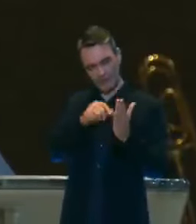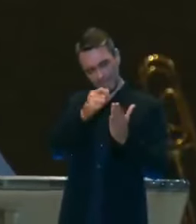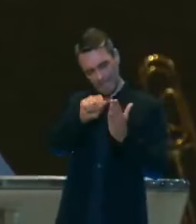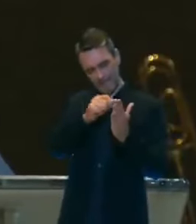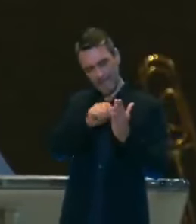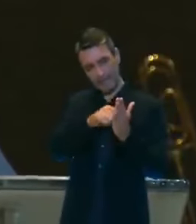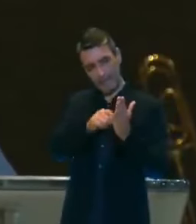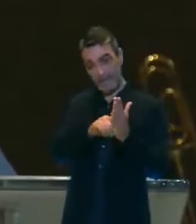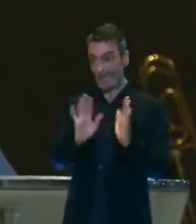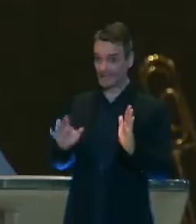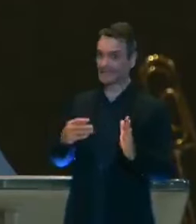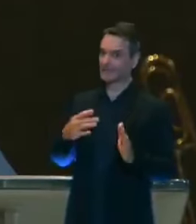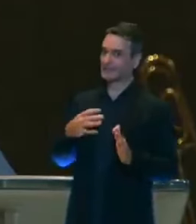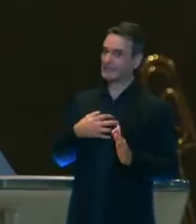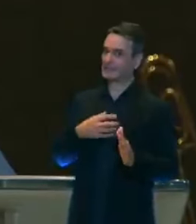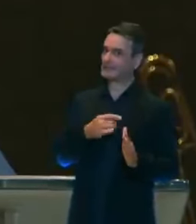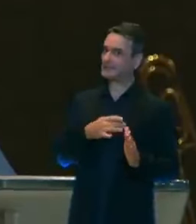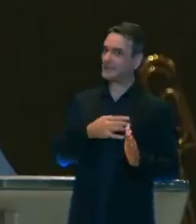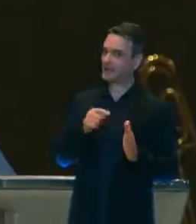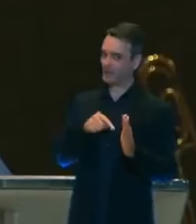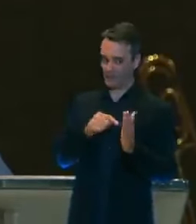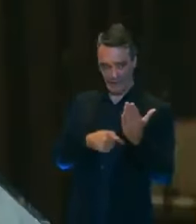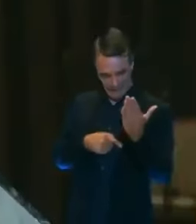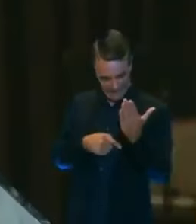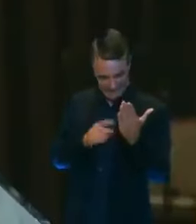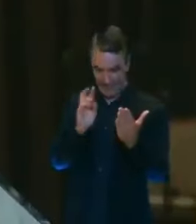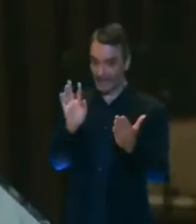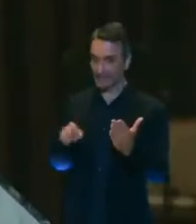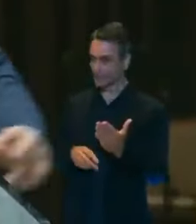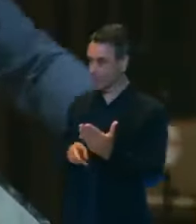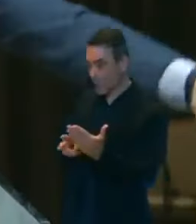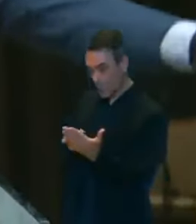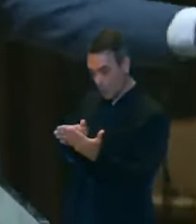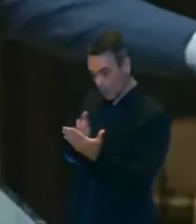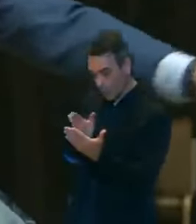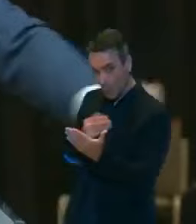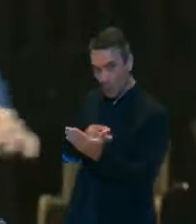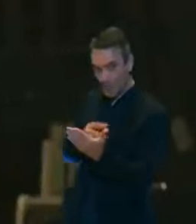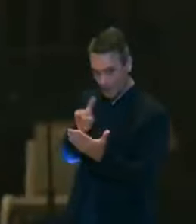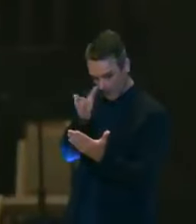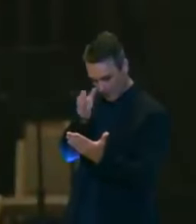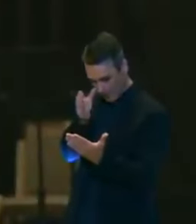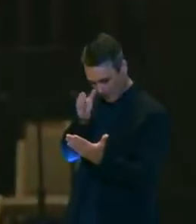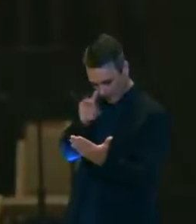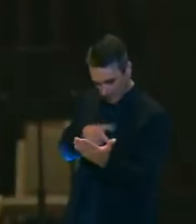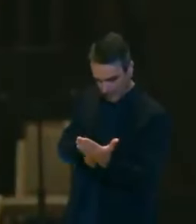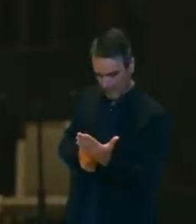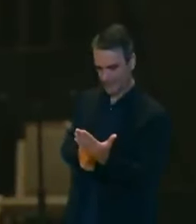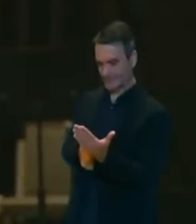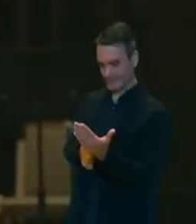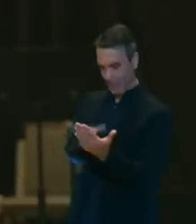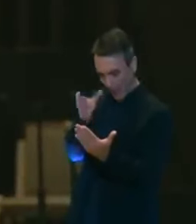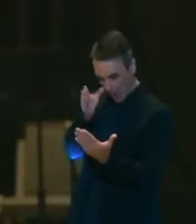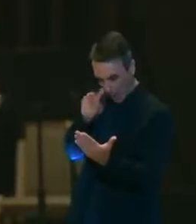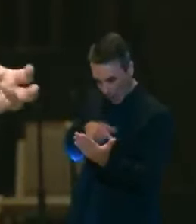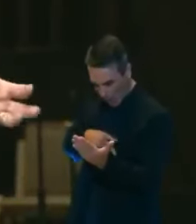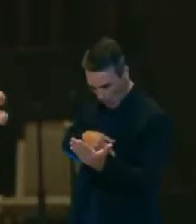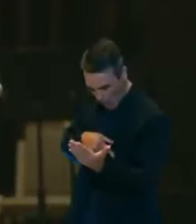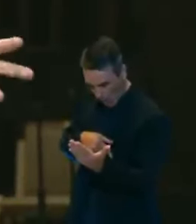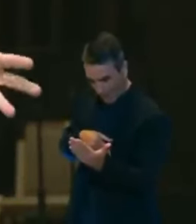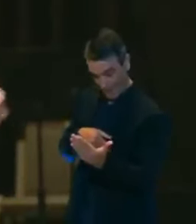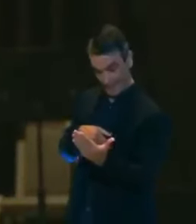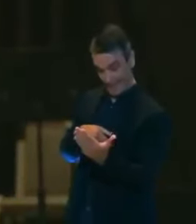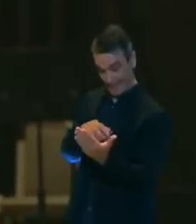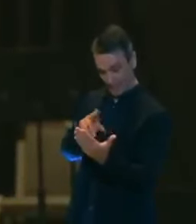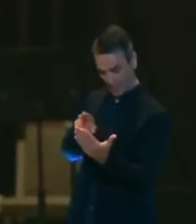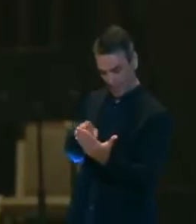vezes. Uma vez eu fui fuxicar ela, ele não viu, ele deixou ela aberta lá. Aí tinha um monte de coisa sobre